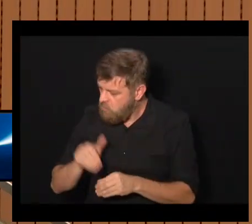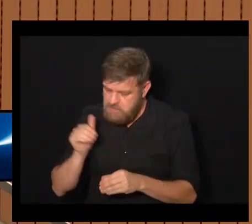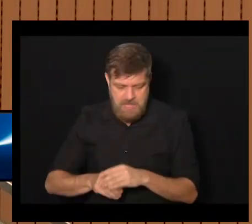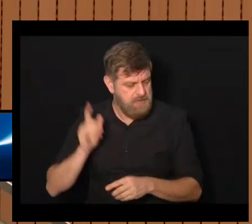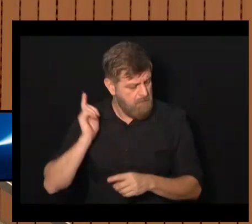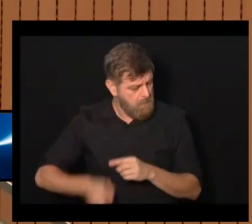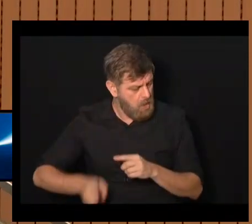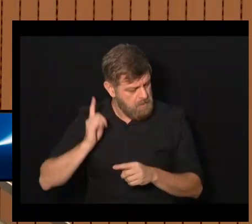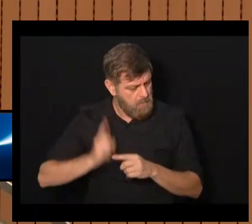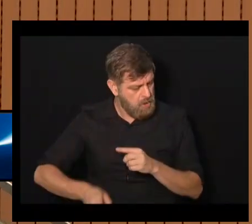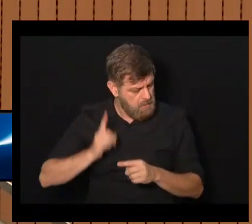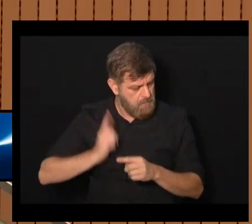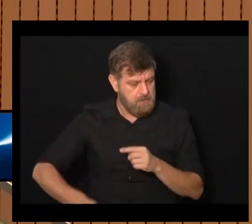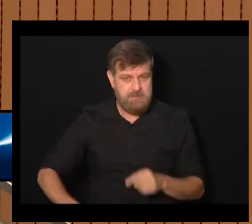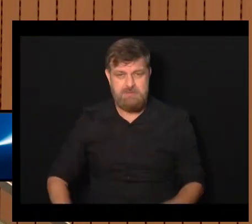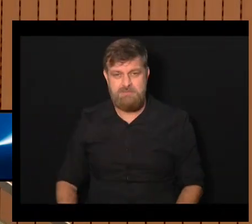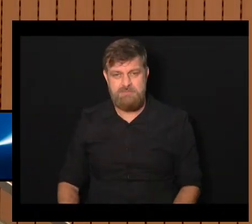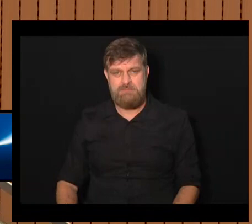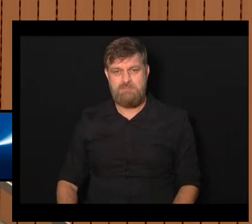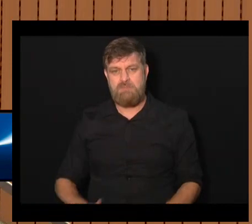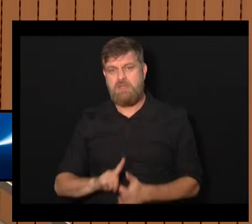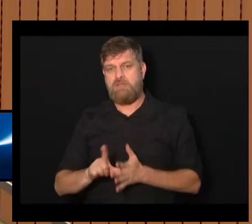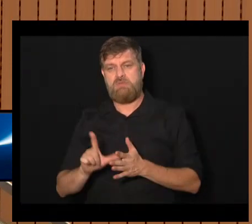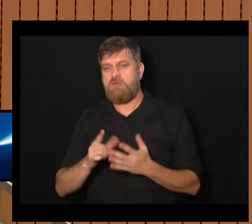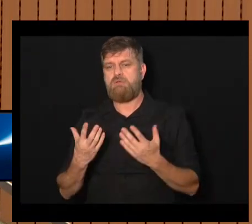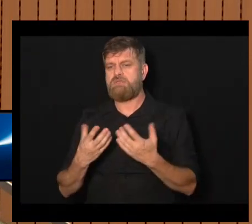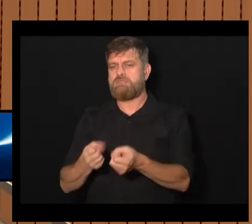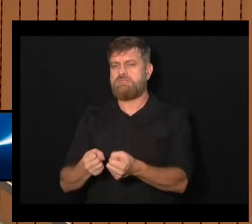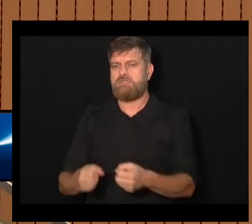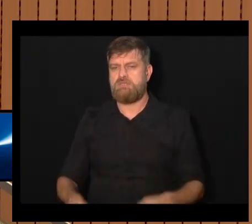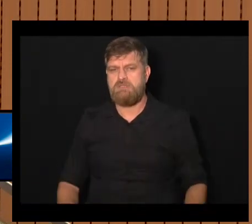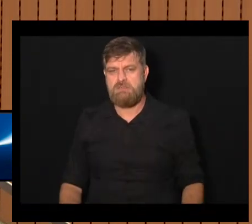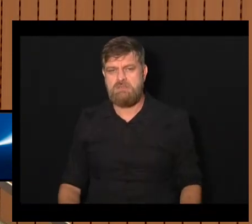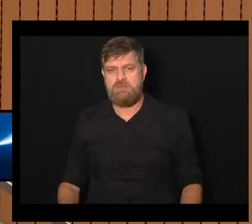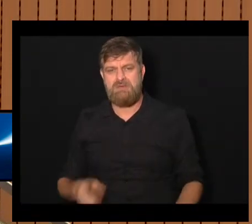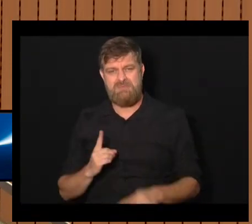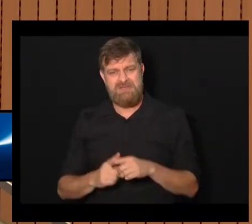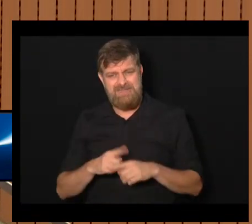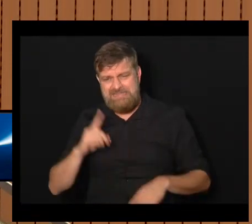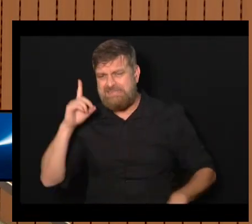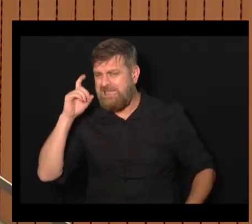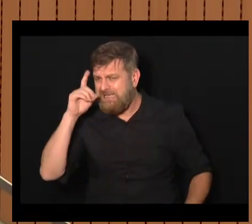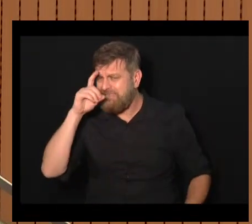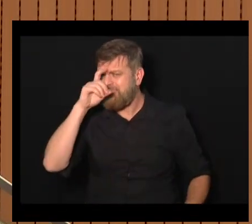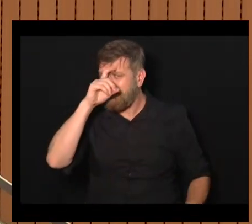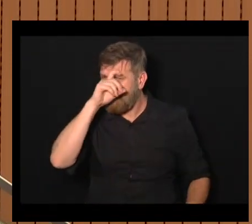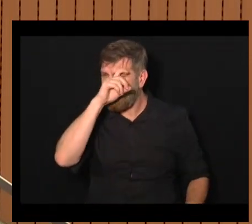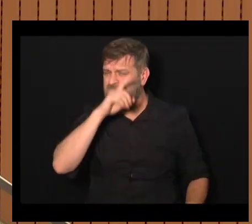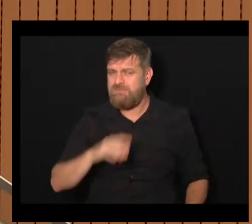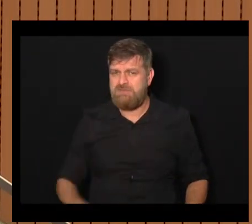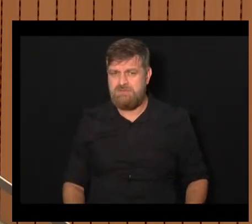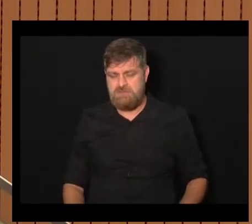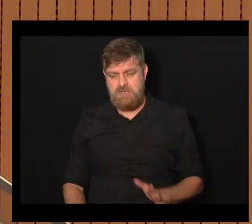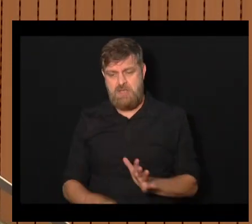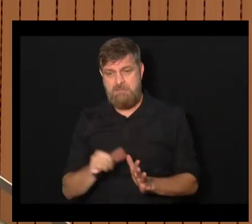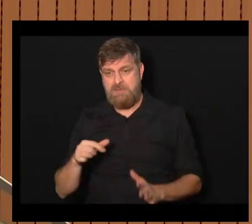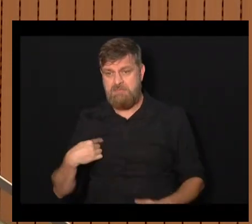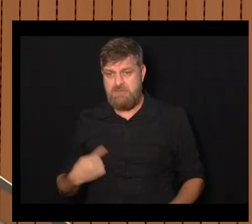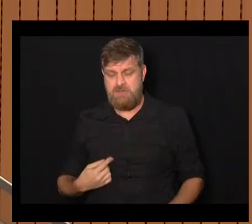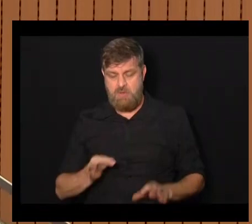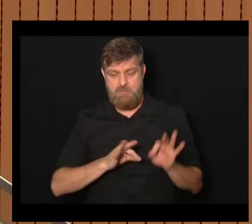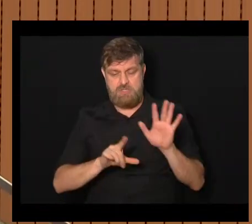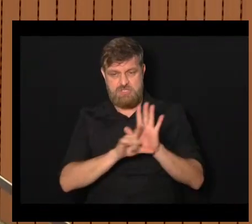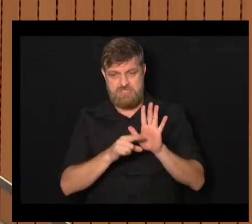se deixar votar, não aprove, né? Dada a dificuldade que se tem, primeiro, para se